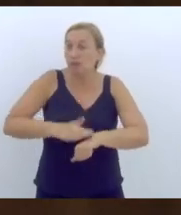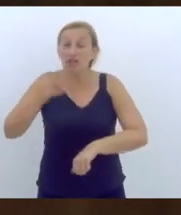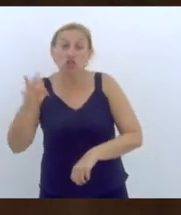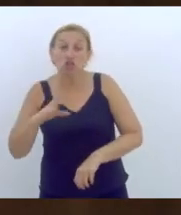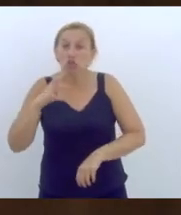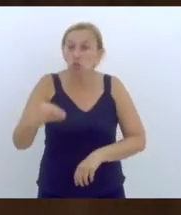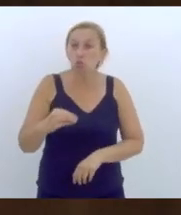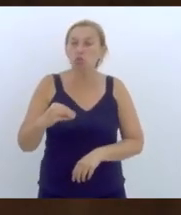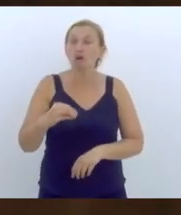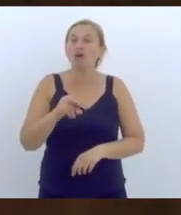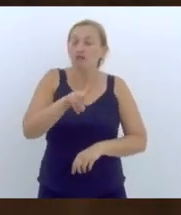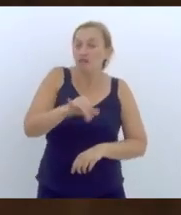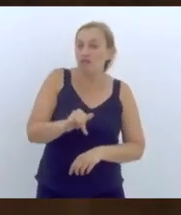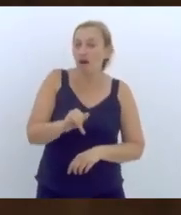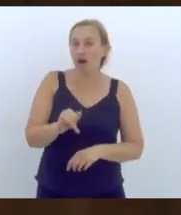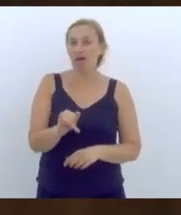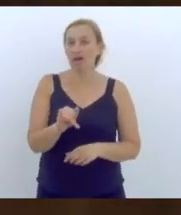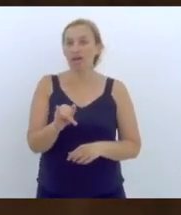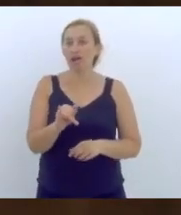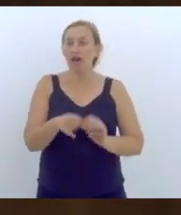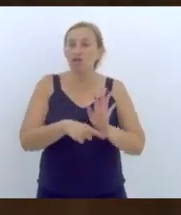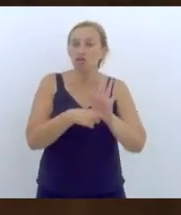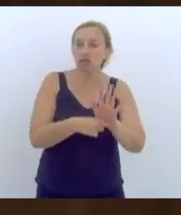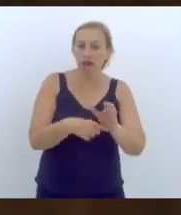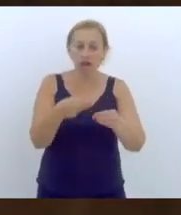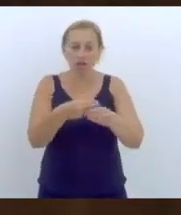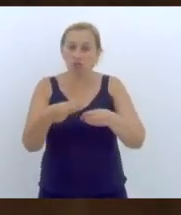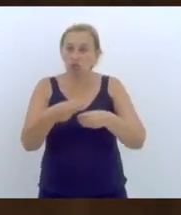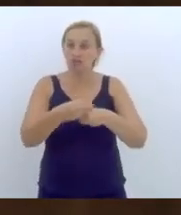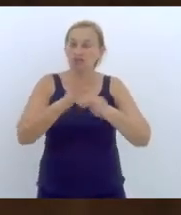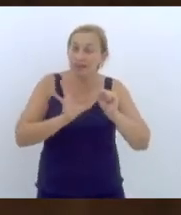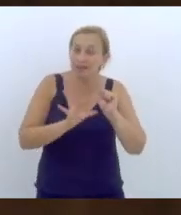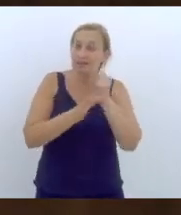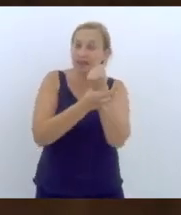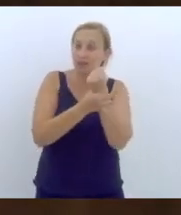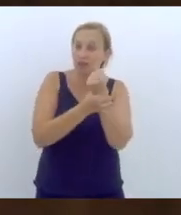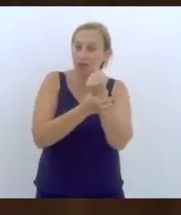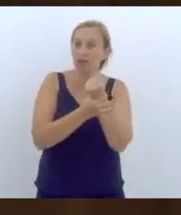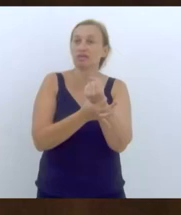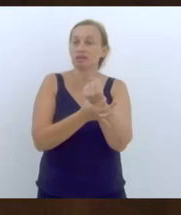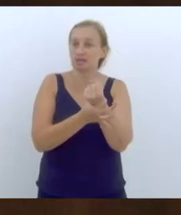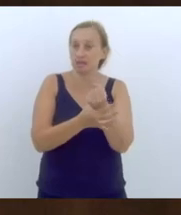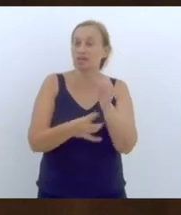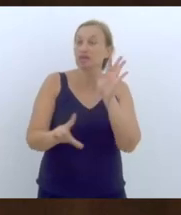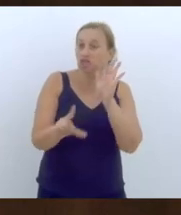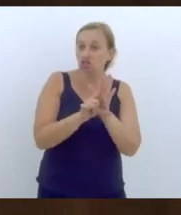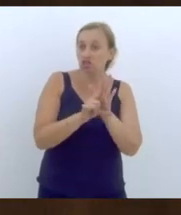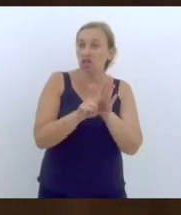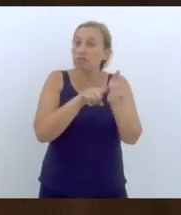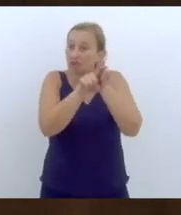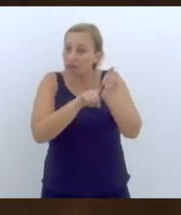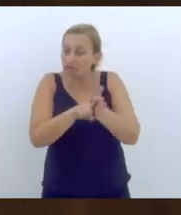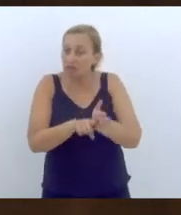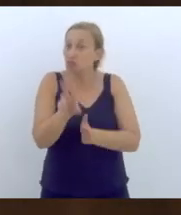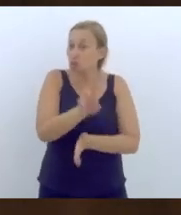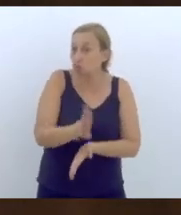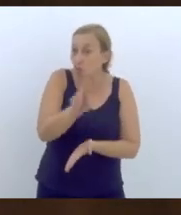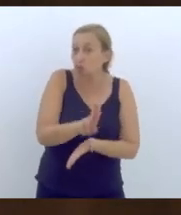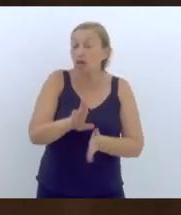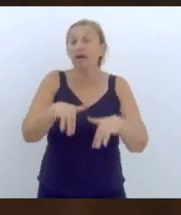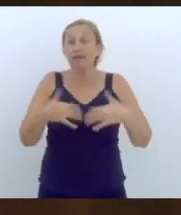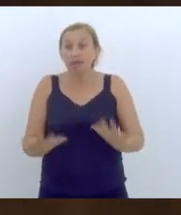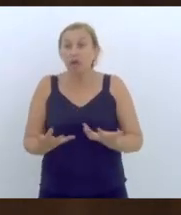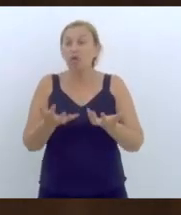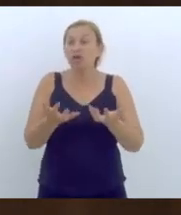isso, vai proporcionar aos municípios as garantias de legislação para fiscalização e utilização. Então, eu